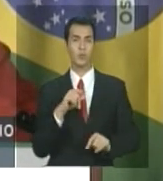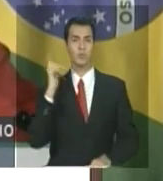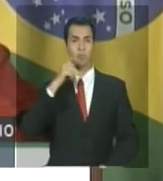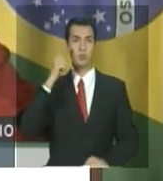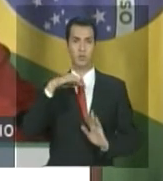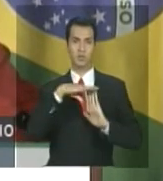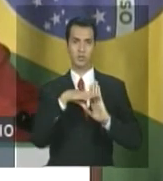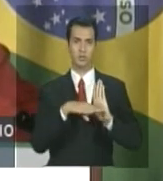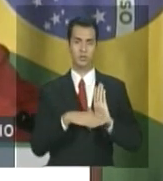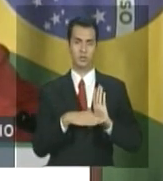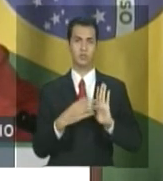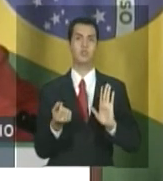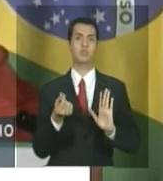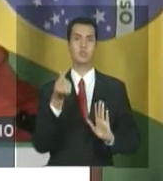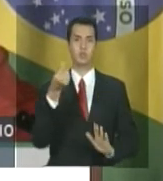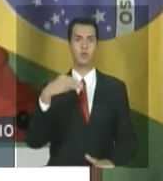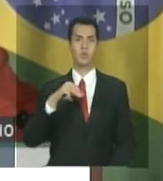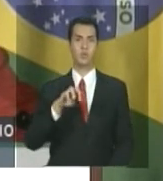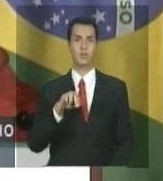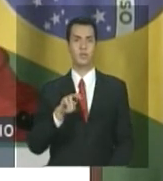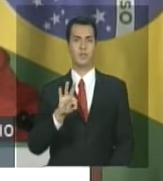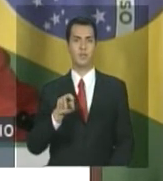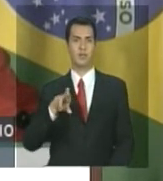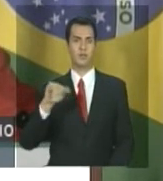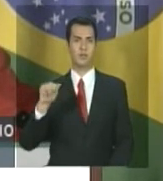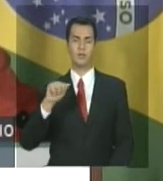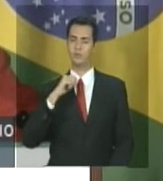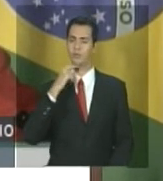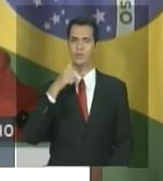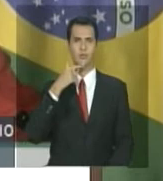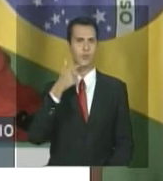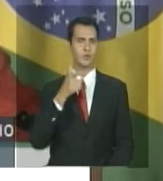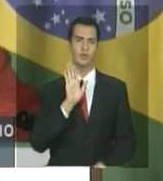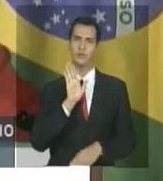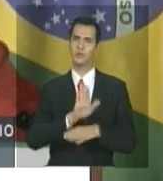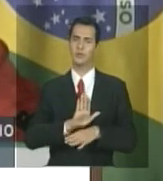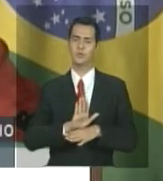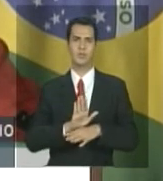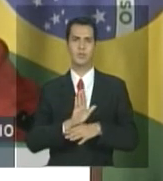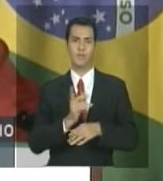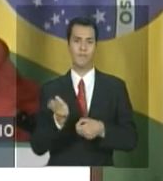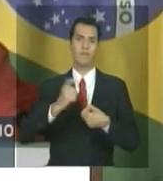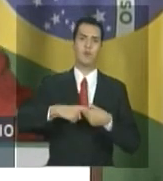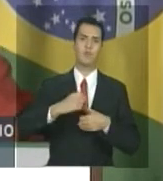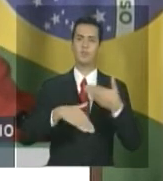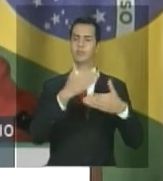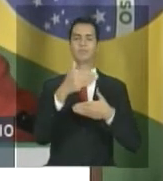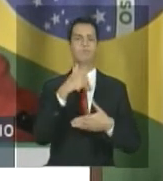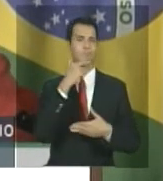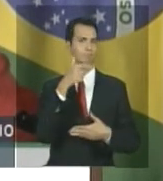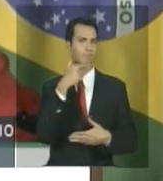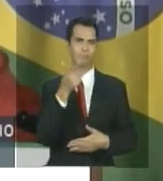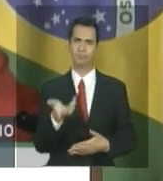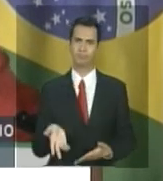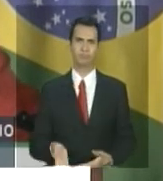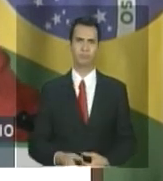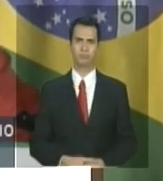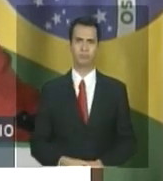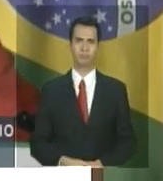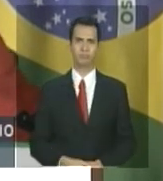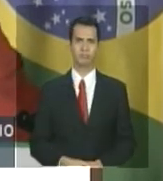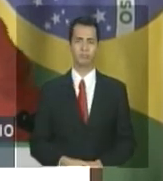não contribuem para a retomada do crescimento. E isso por dois motivos. Primeiro,